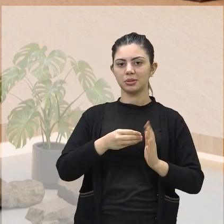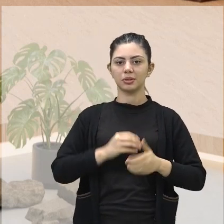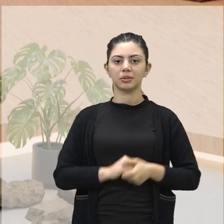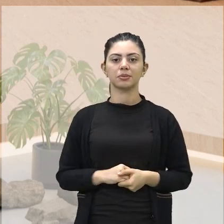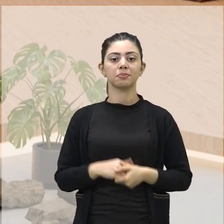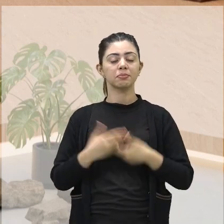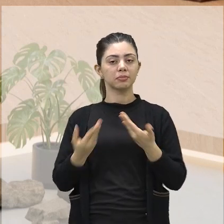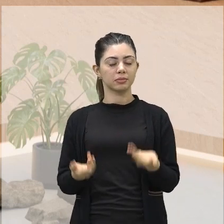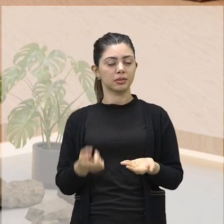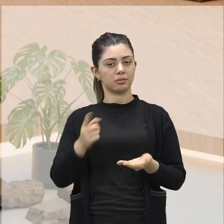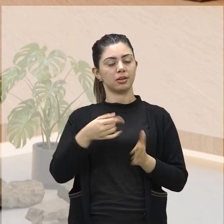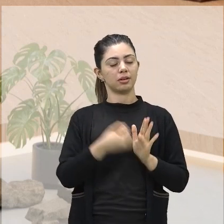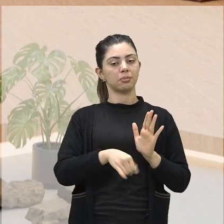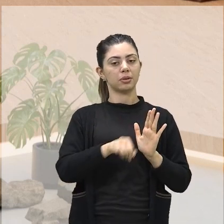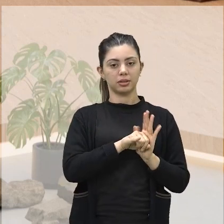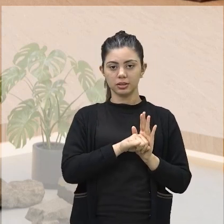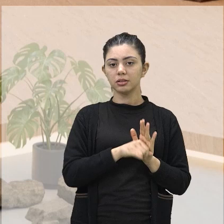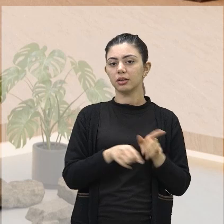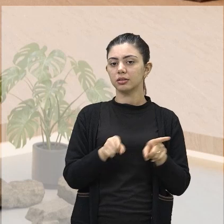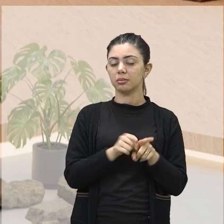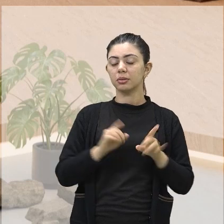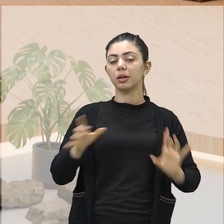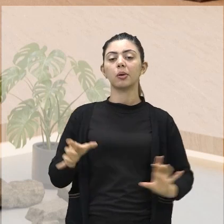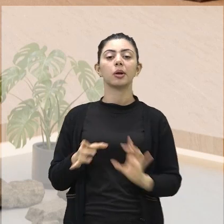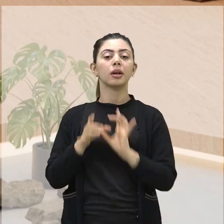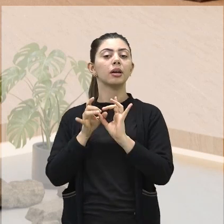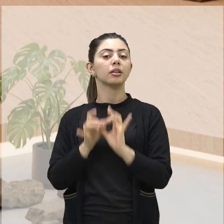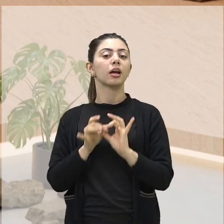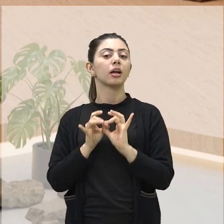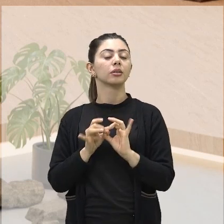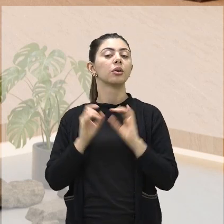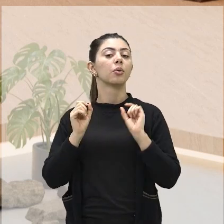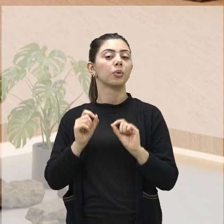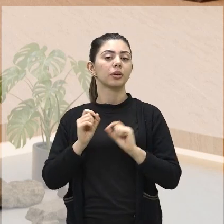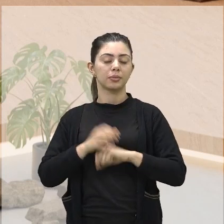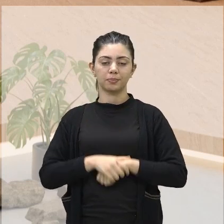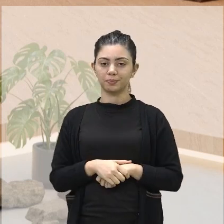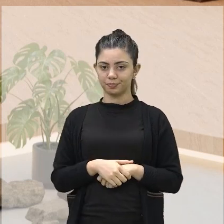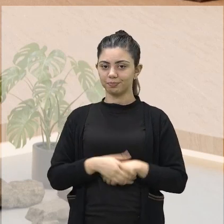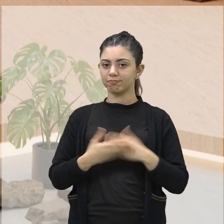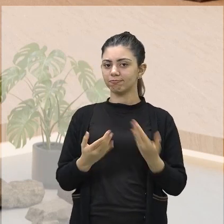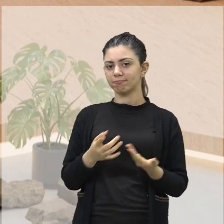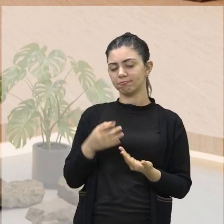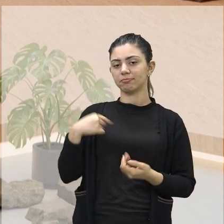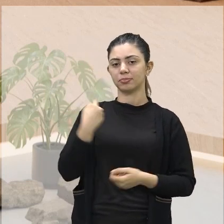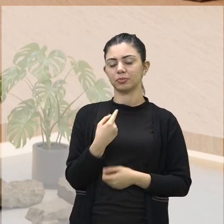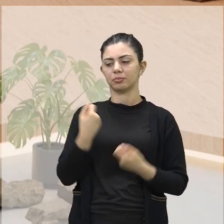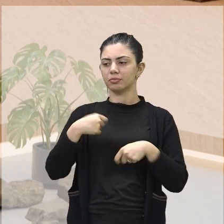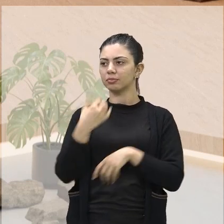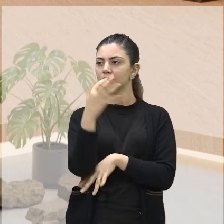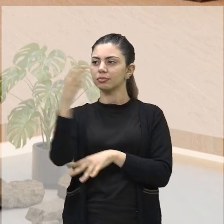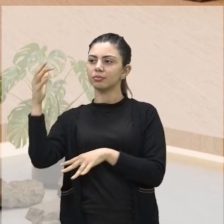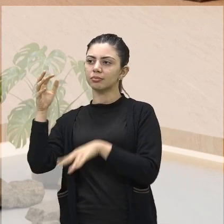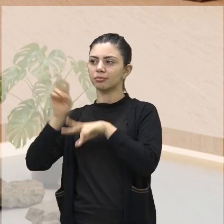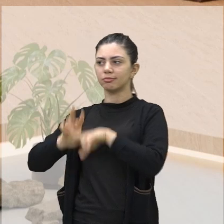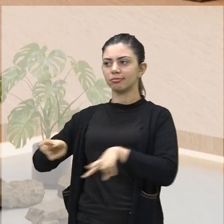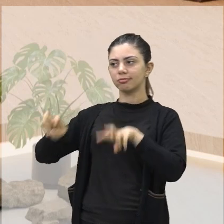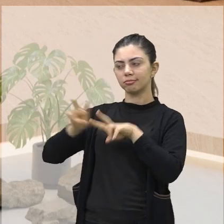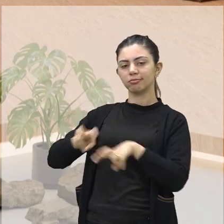essa identidade, ela também está intimamente ligada também com a questão de utilizar a floresta da melhor forma